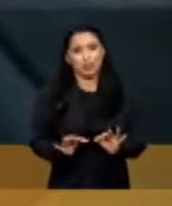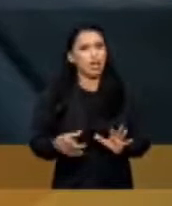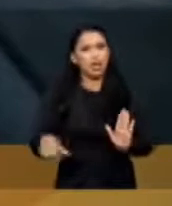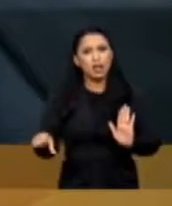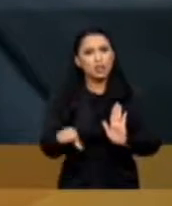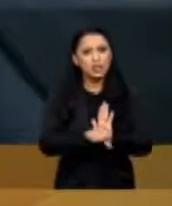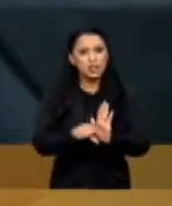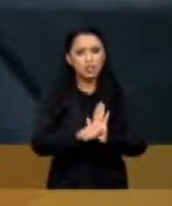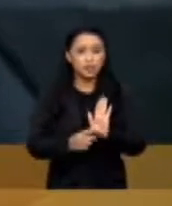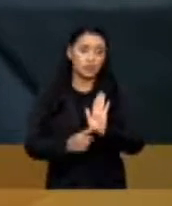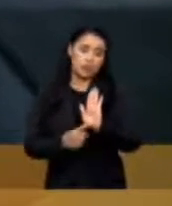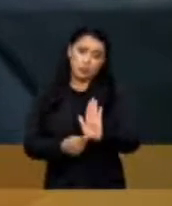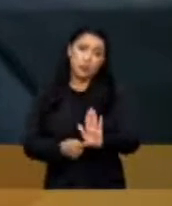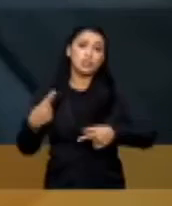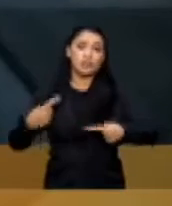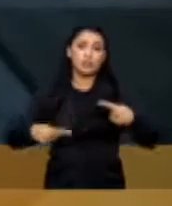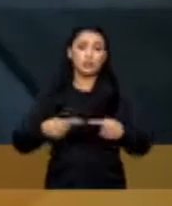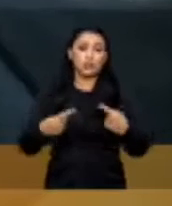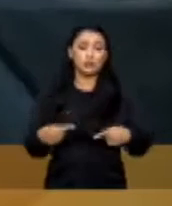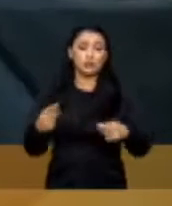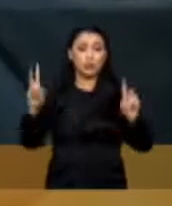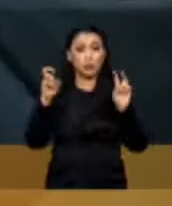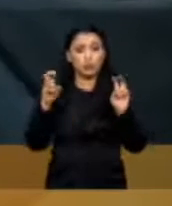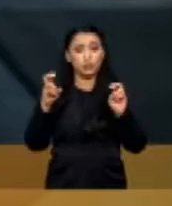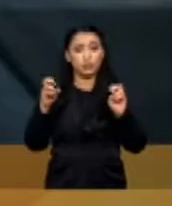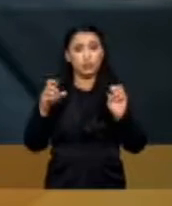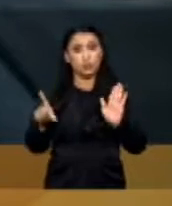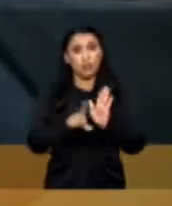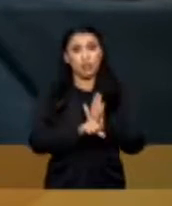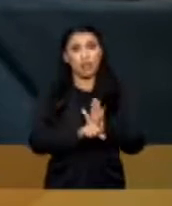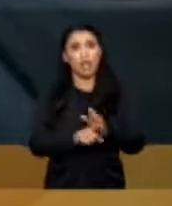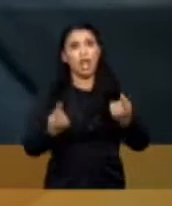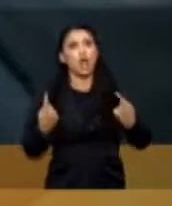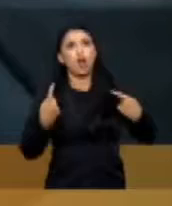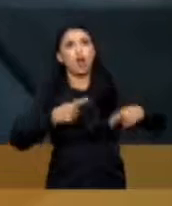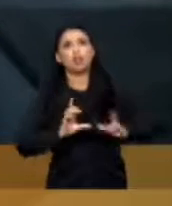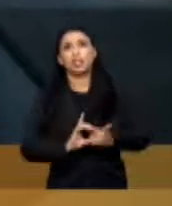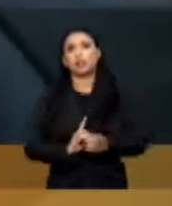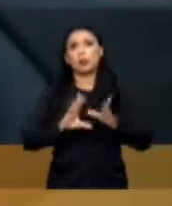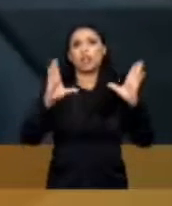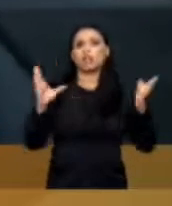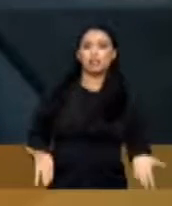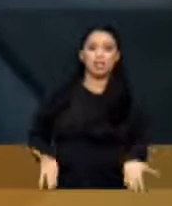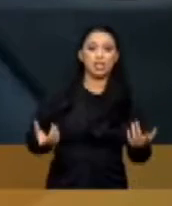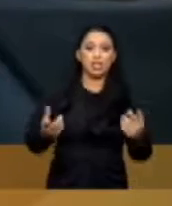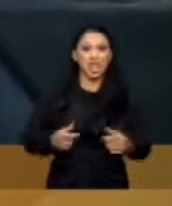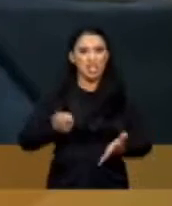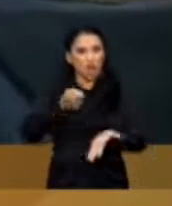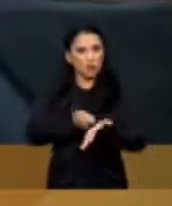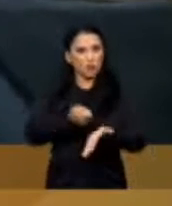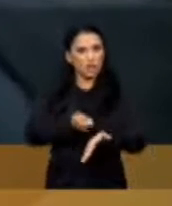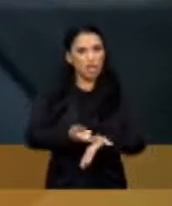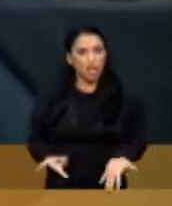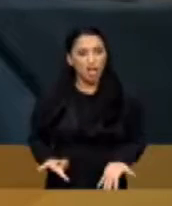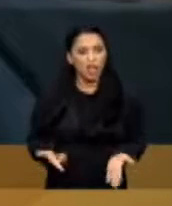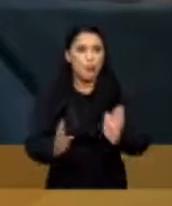e pacifique-se aqui a discussão de que estamos a invocar uma lei antidemocrática, de que estamos invocando um entulho autoritário, que